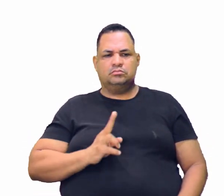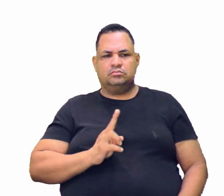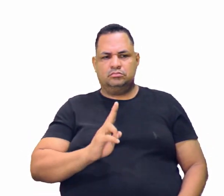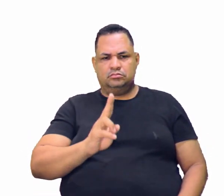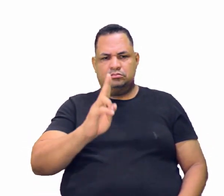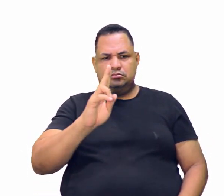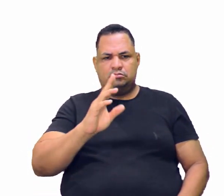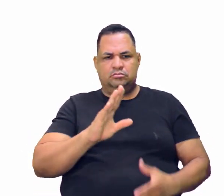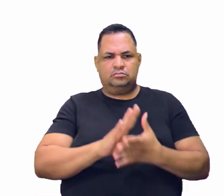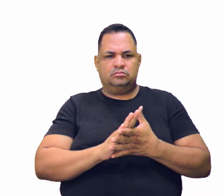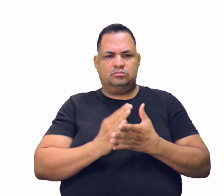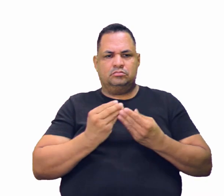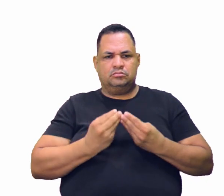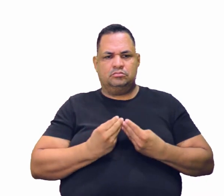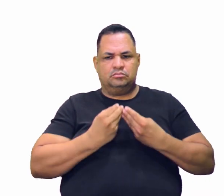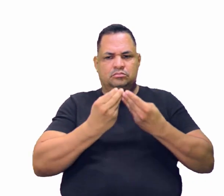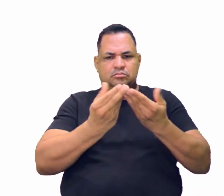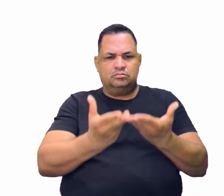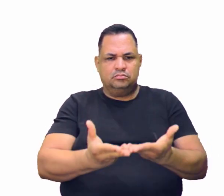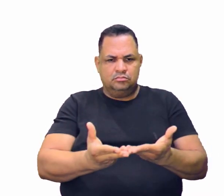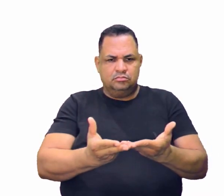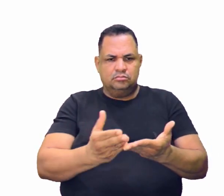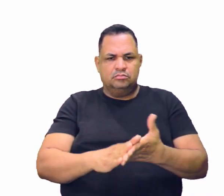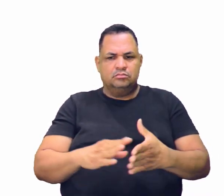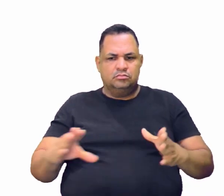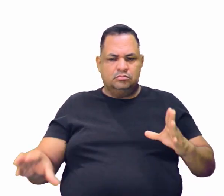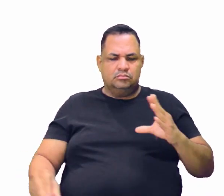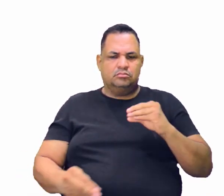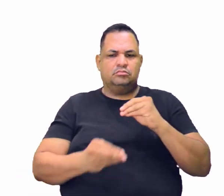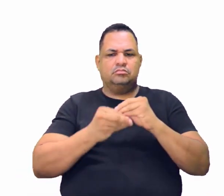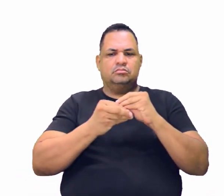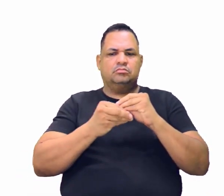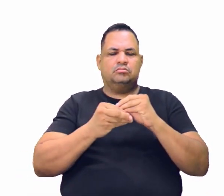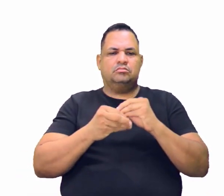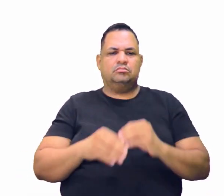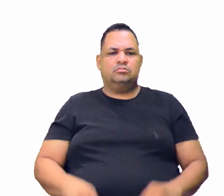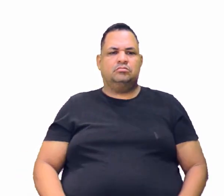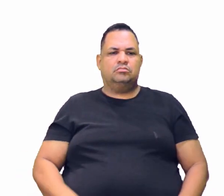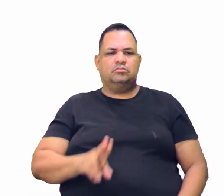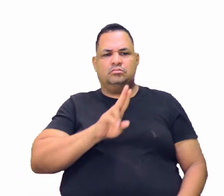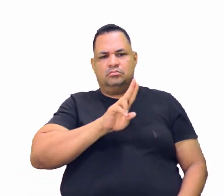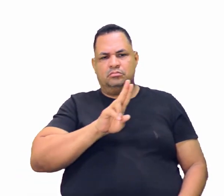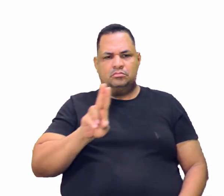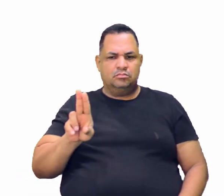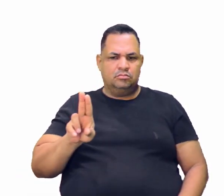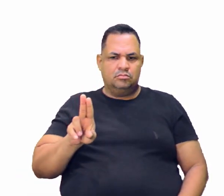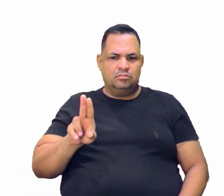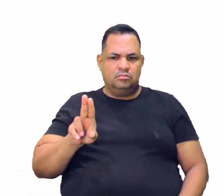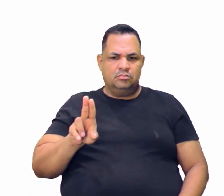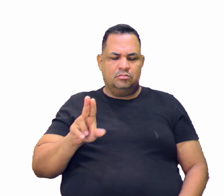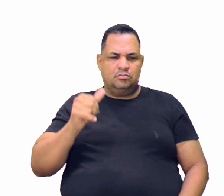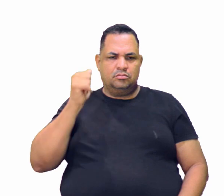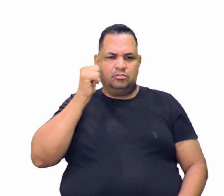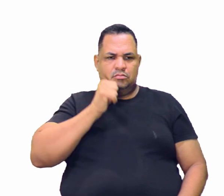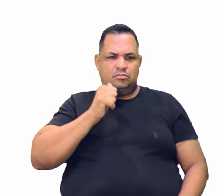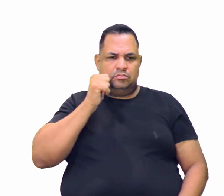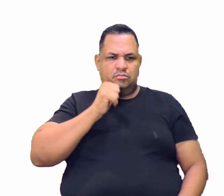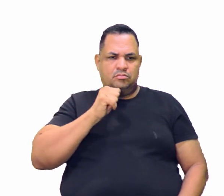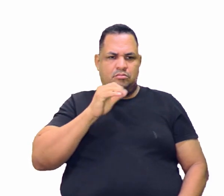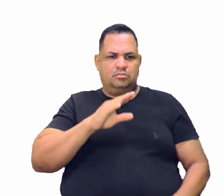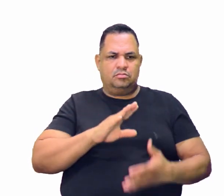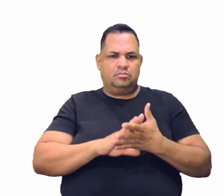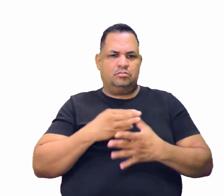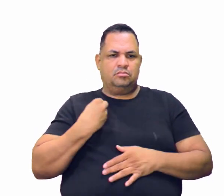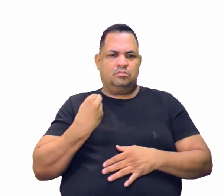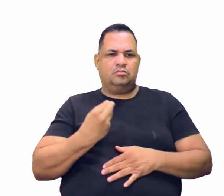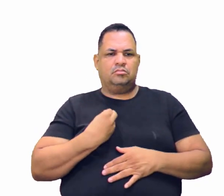seguem as oferendas. As oferendas é o quê? O nome feminino, está no